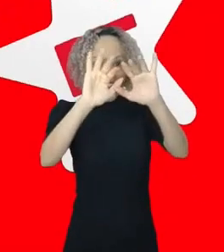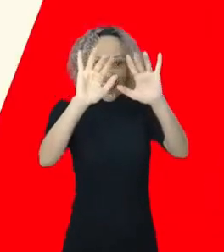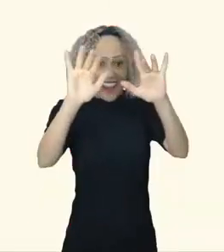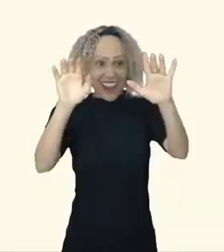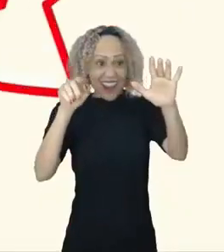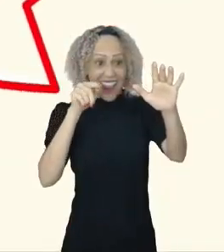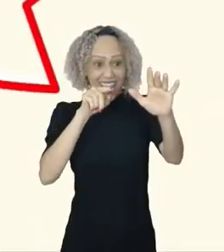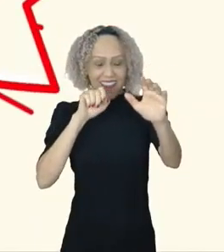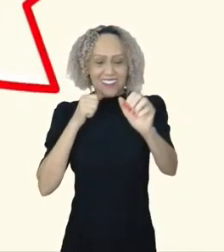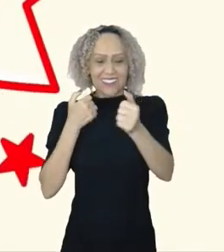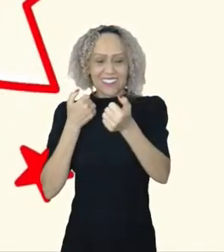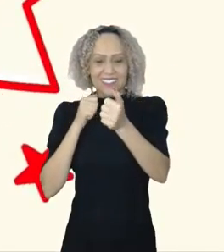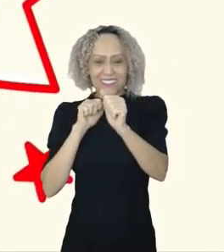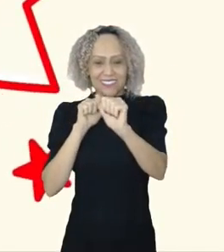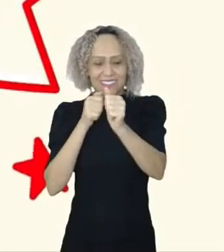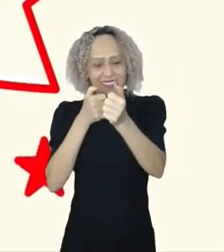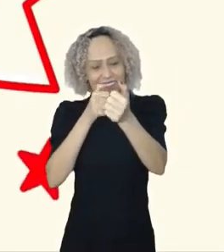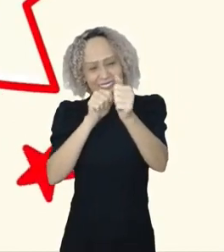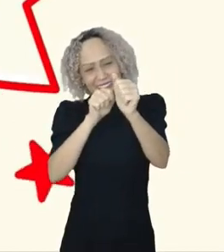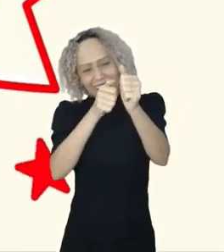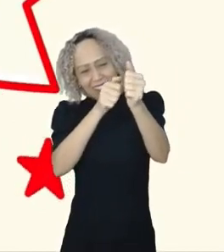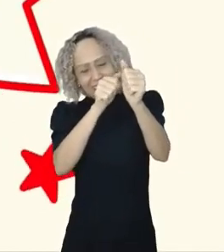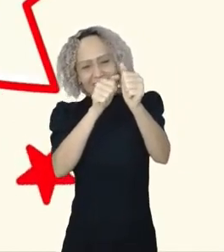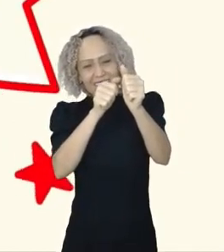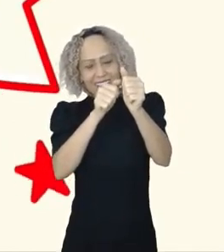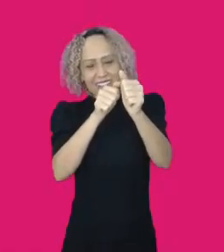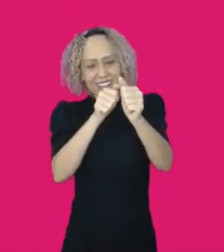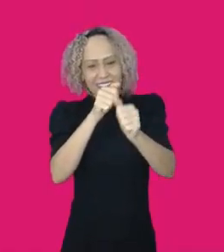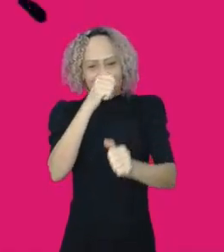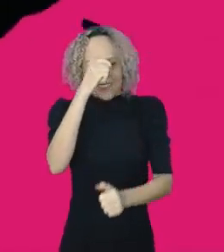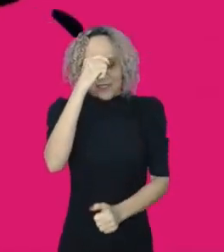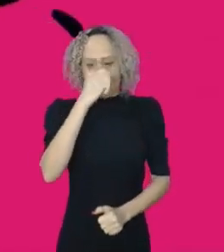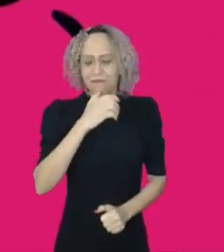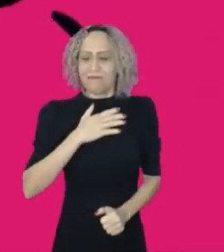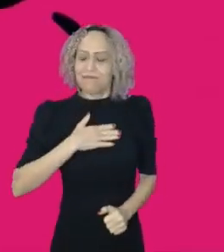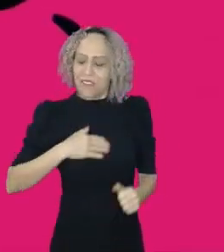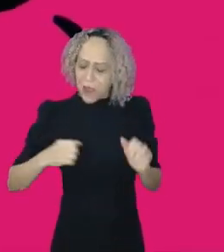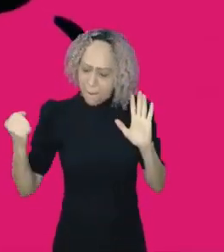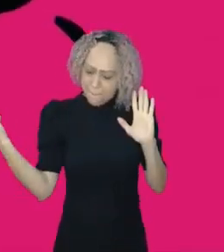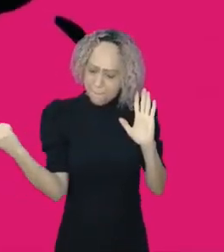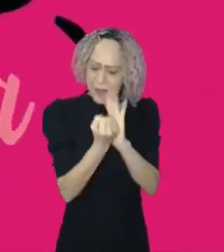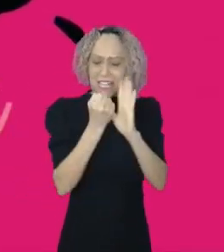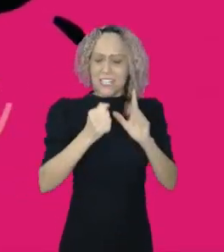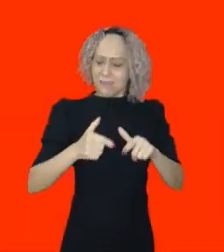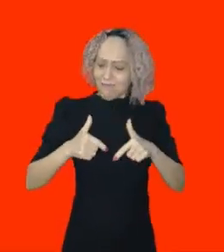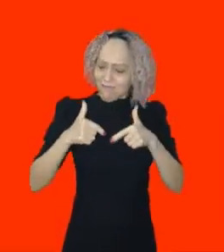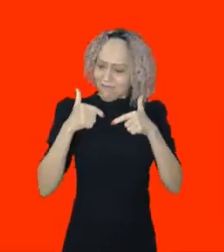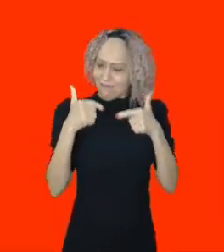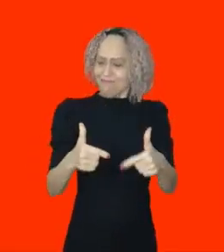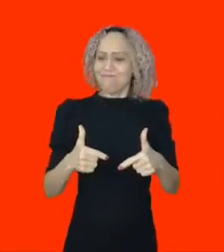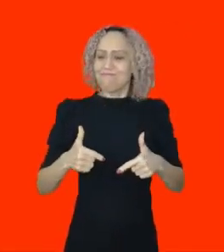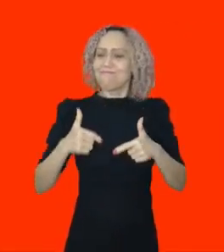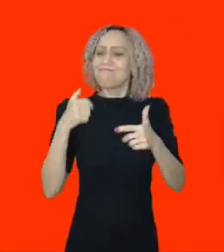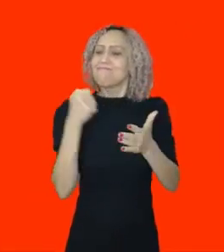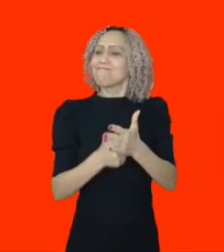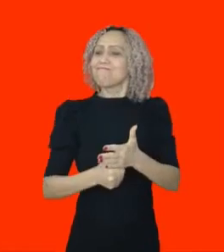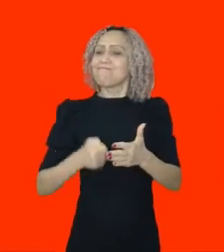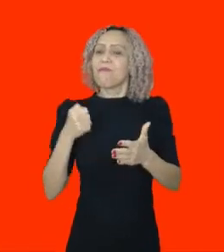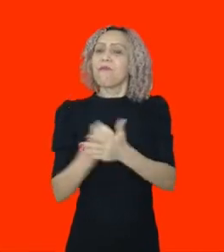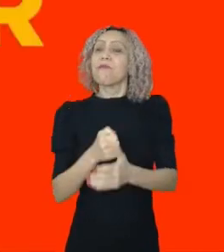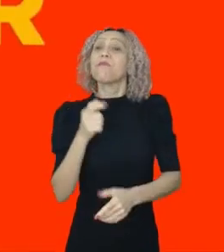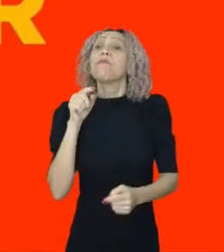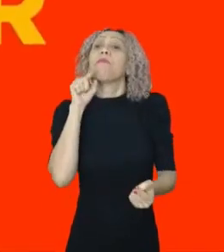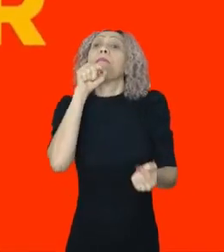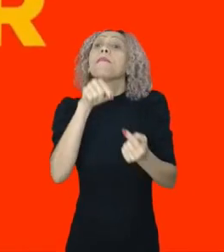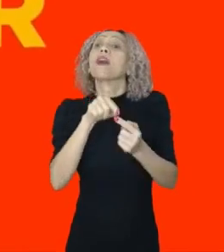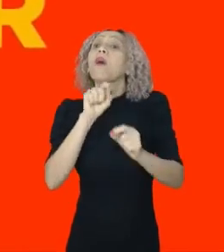brilha, ela é quem vai me guiar. Ser guerreira é minha sina,